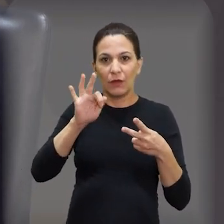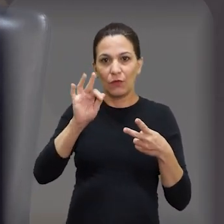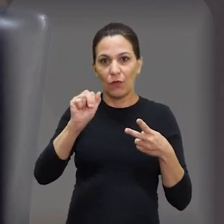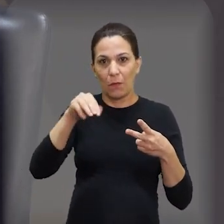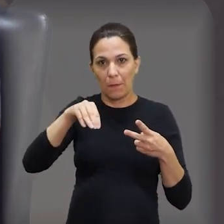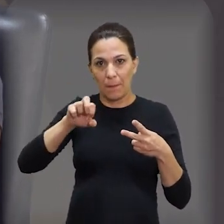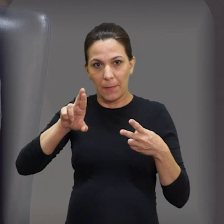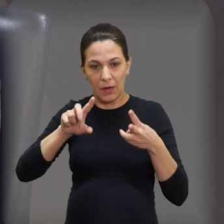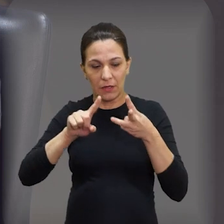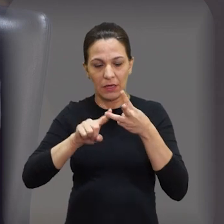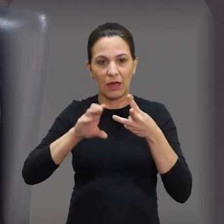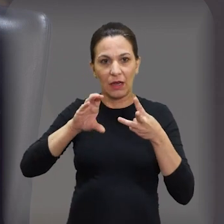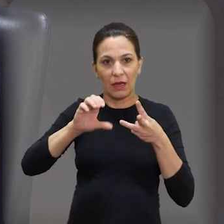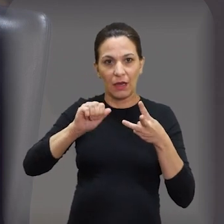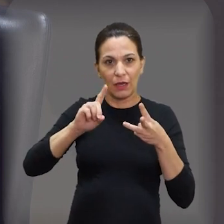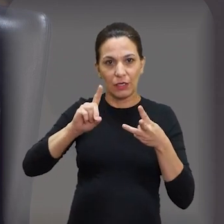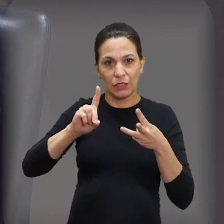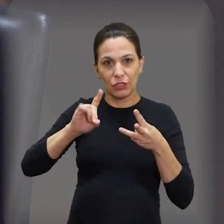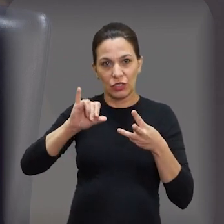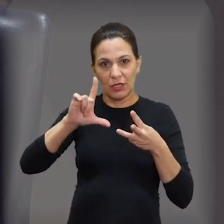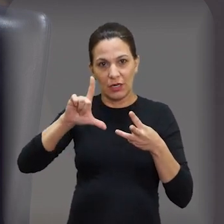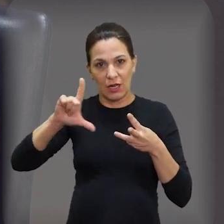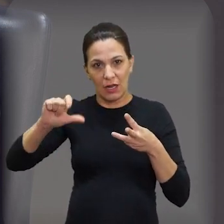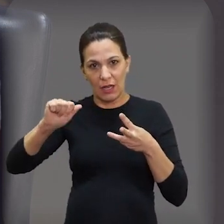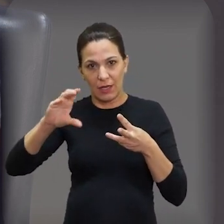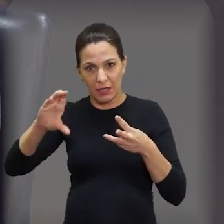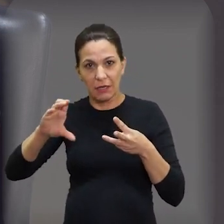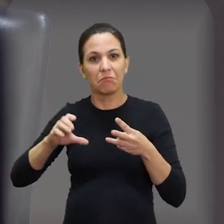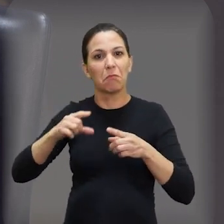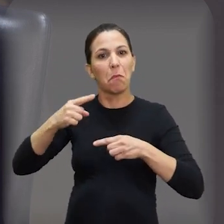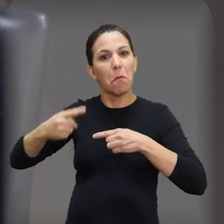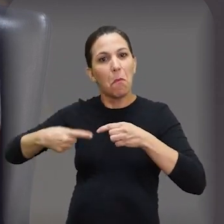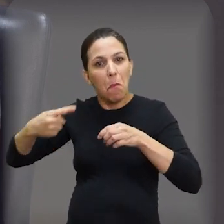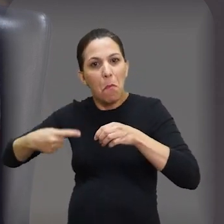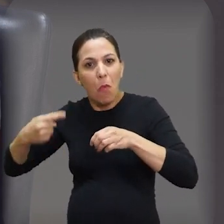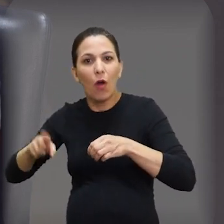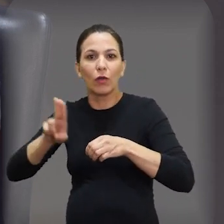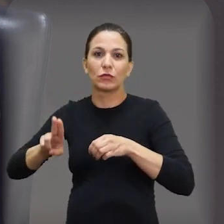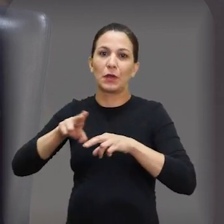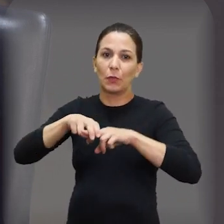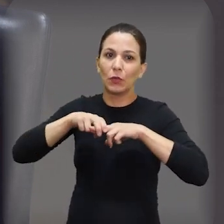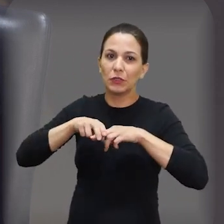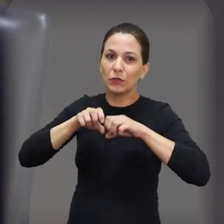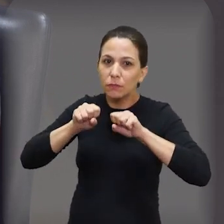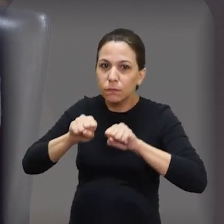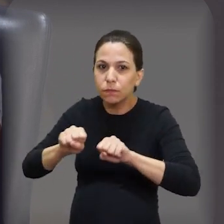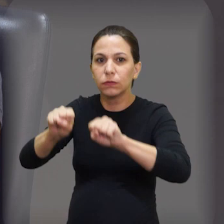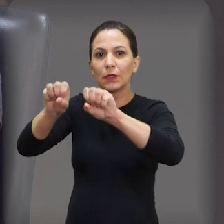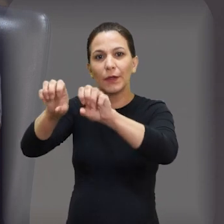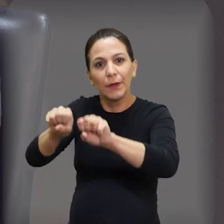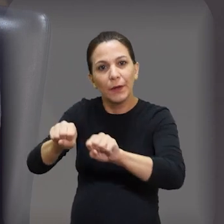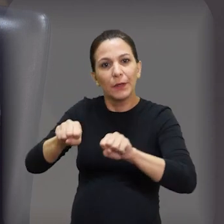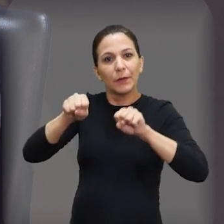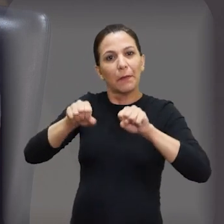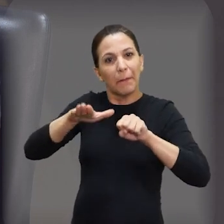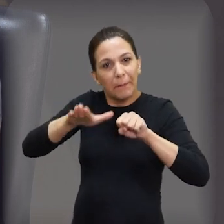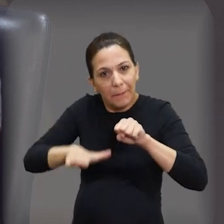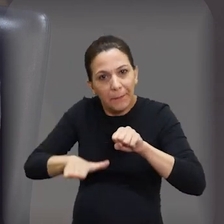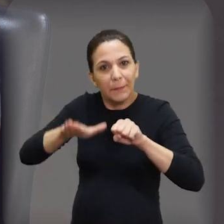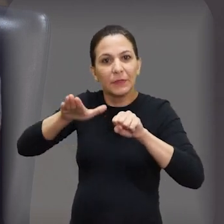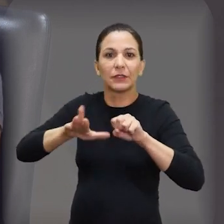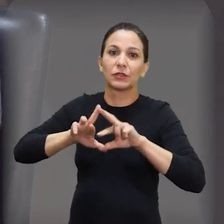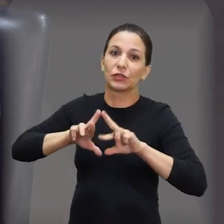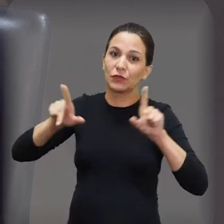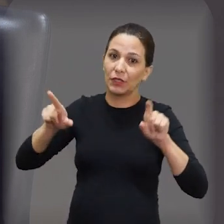usa resistência de molas. E essas molas, elas vão provocar uma resistência ao movimento. E isso, às vezes,